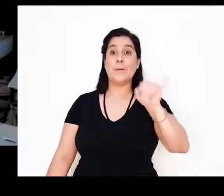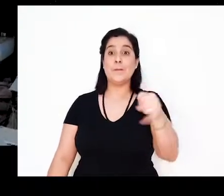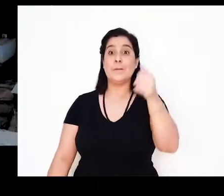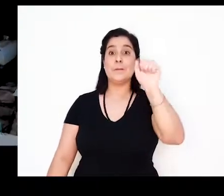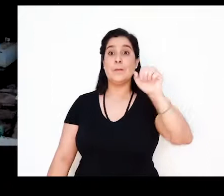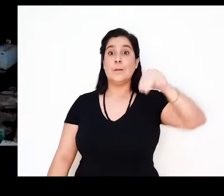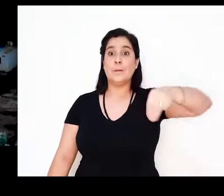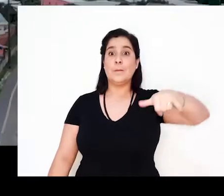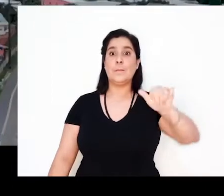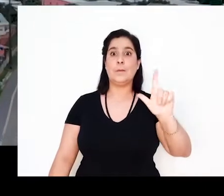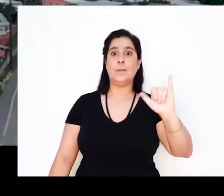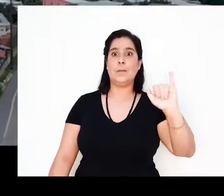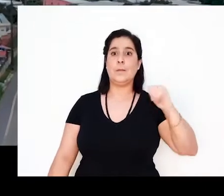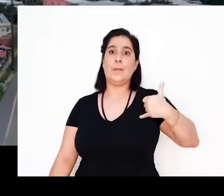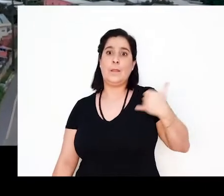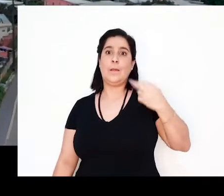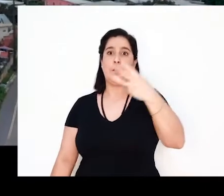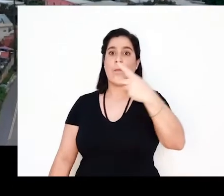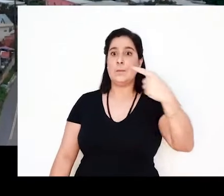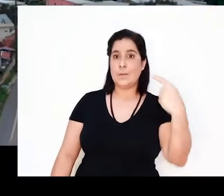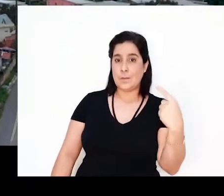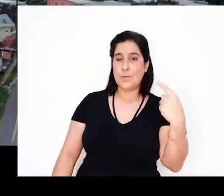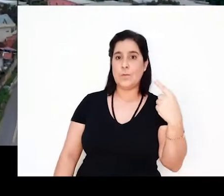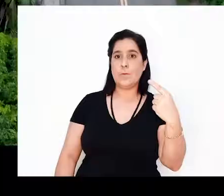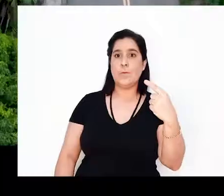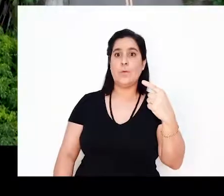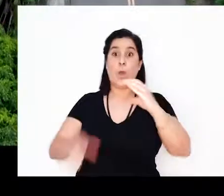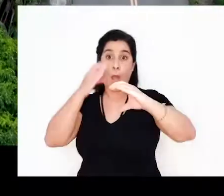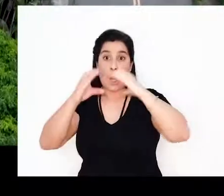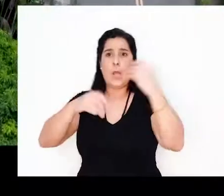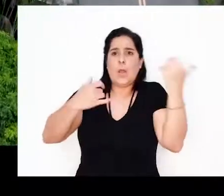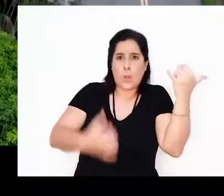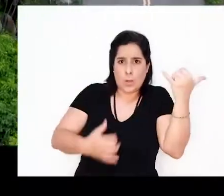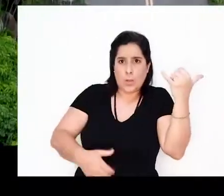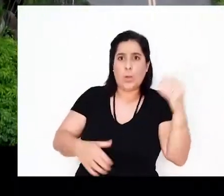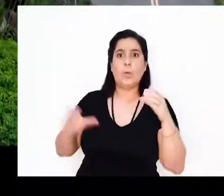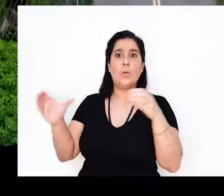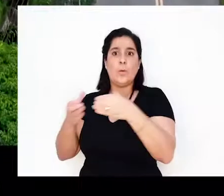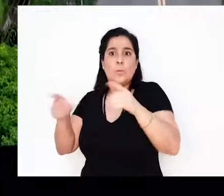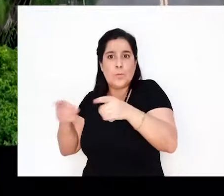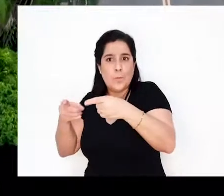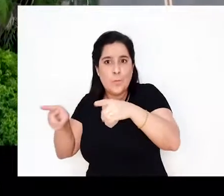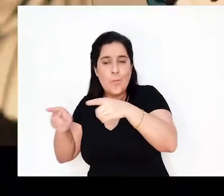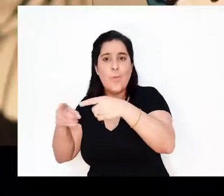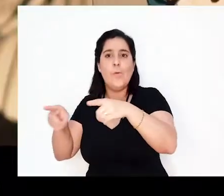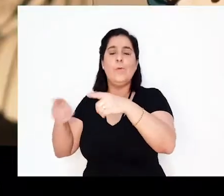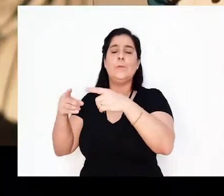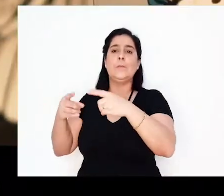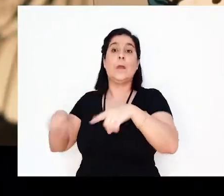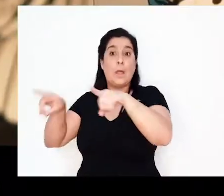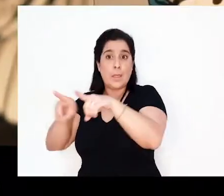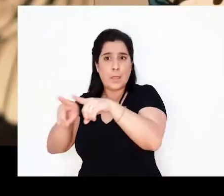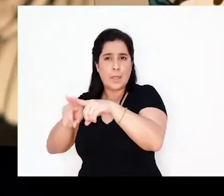Meu nome é Jamile, tenho 31 anos, sou vocalista e baixista da banda Jack a Guitarra. Eu também